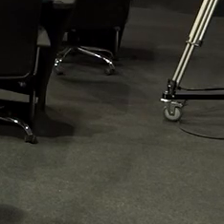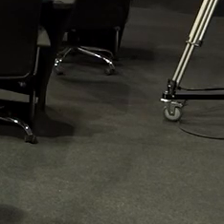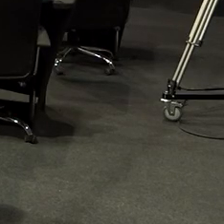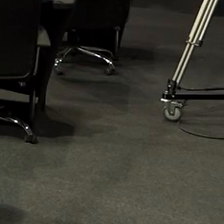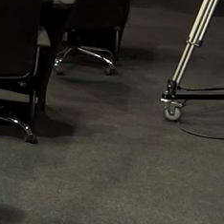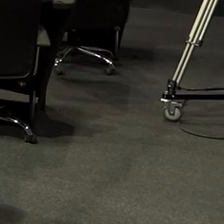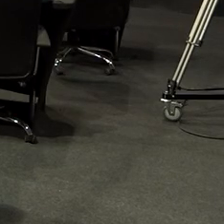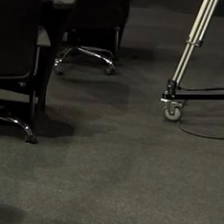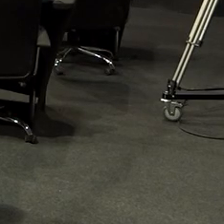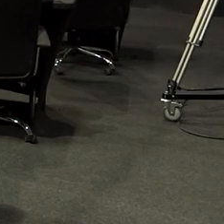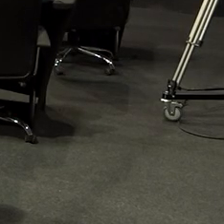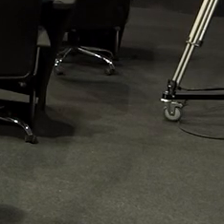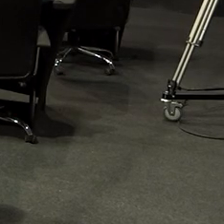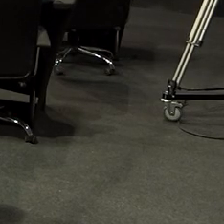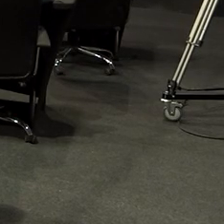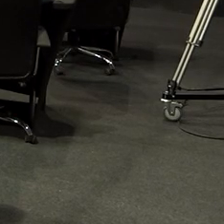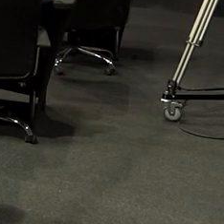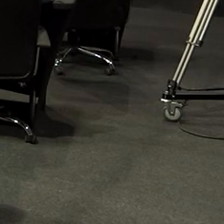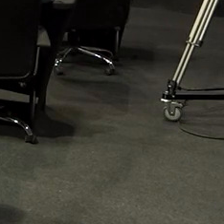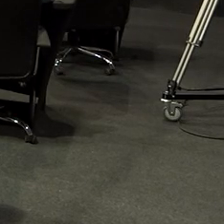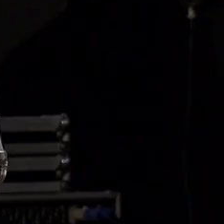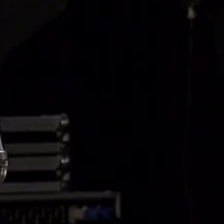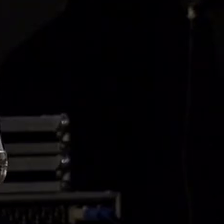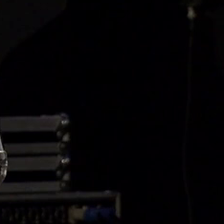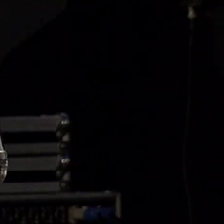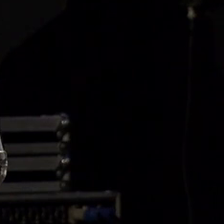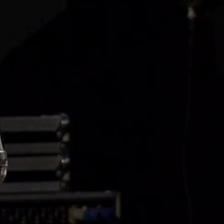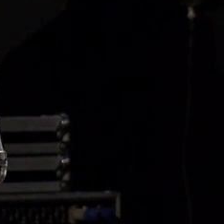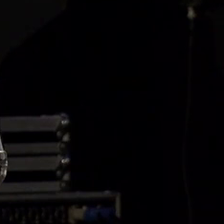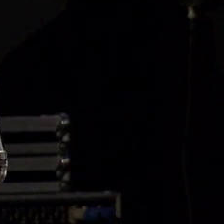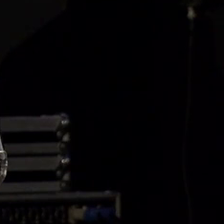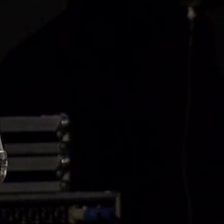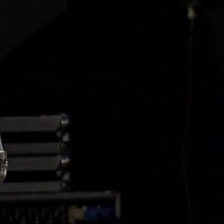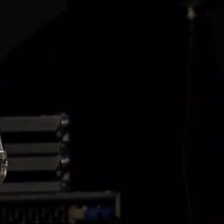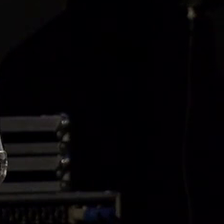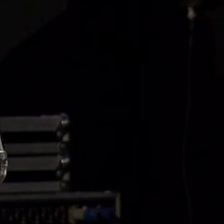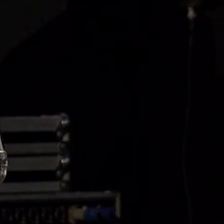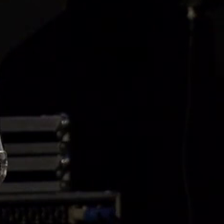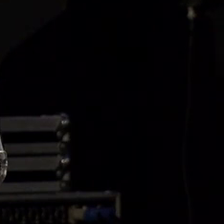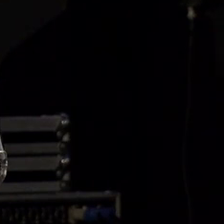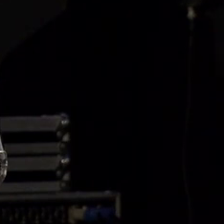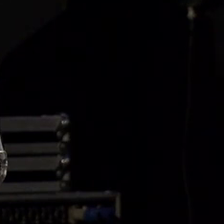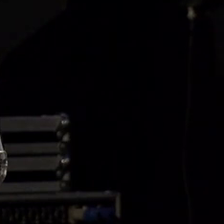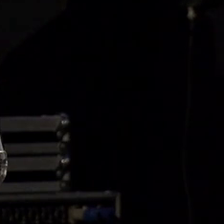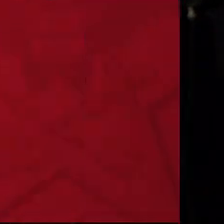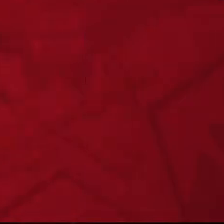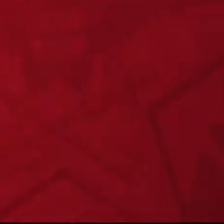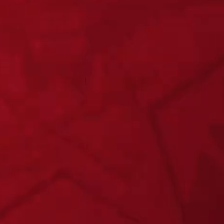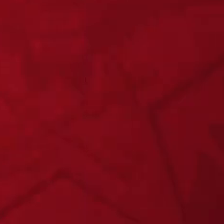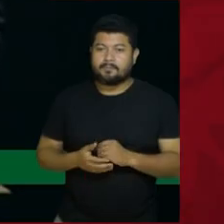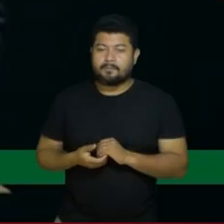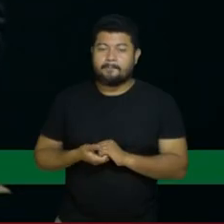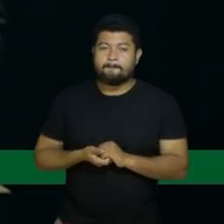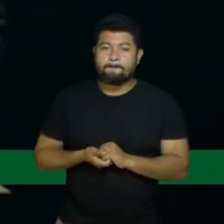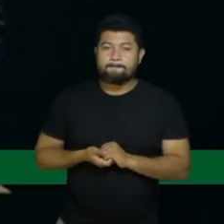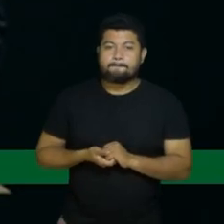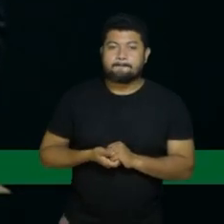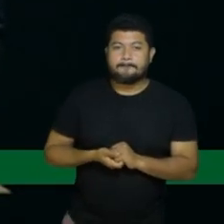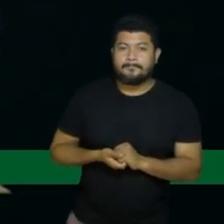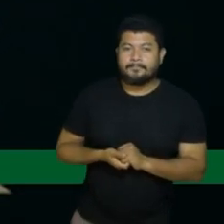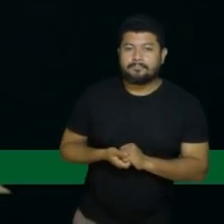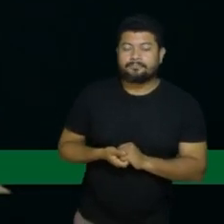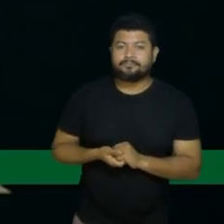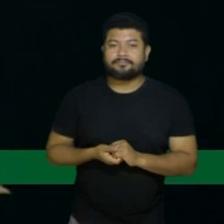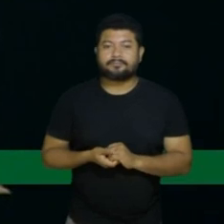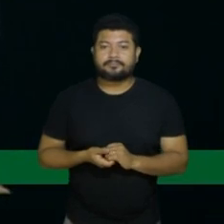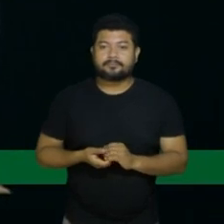nacional em transplante de órgãos, pediram ações que garantam apoio financeiro à instituição. Há muito tempo,